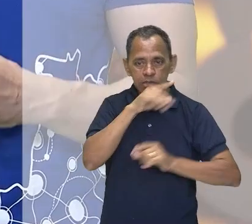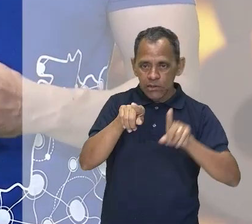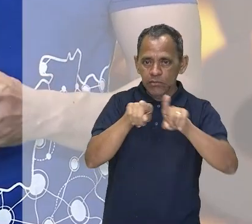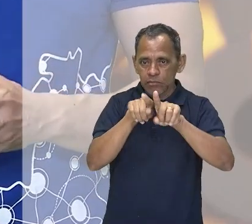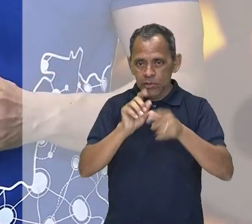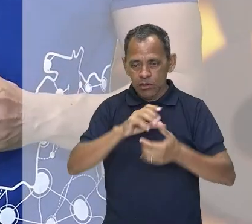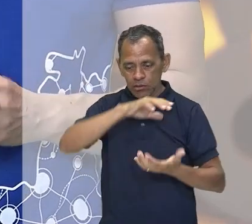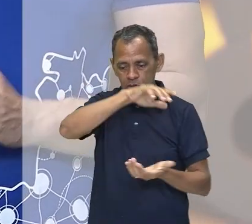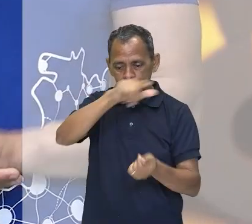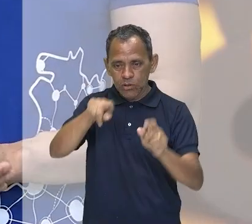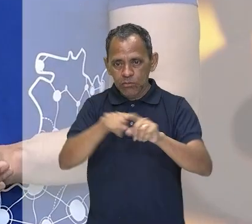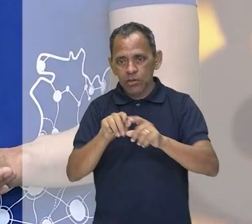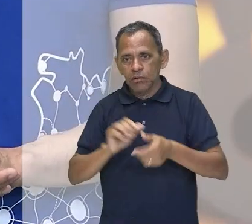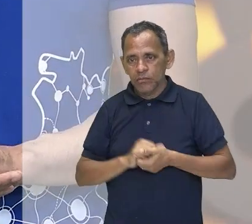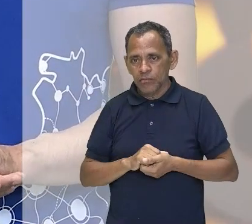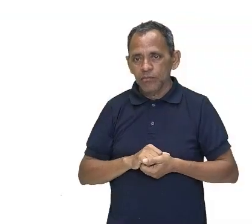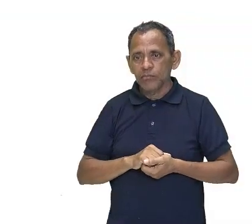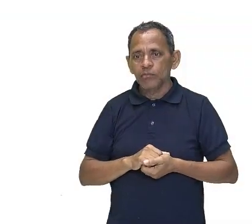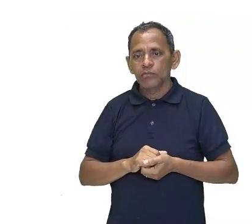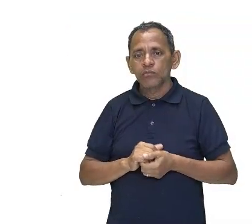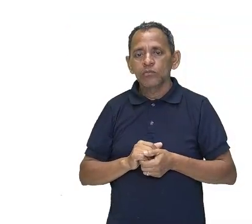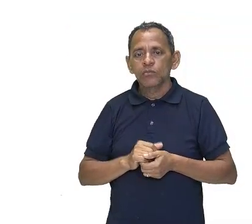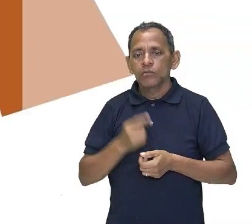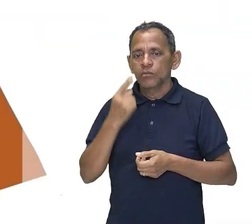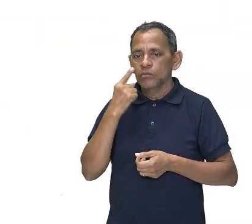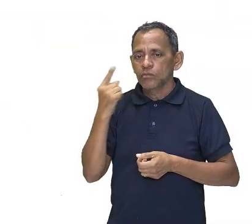climáticas e efeito estufa. Acompanhe aqui comigo.